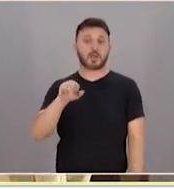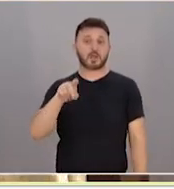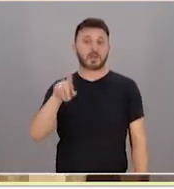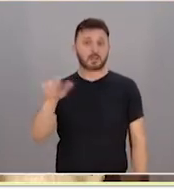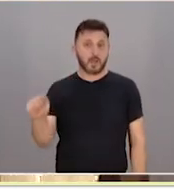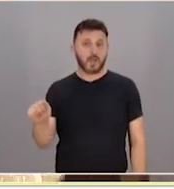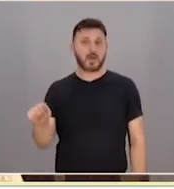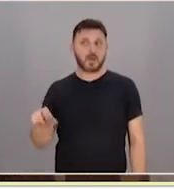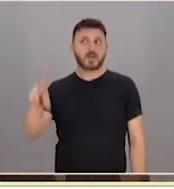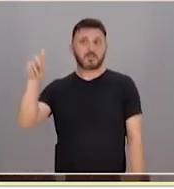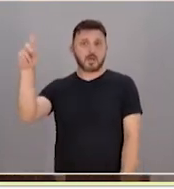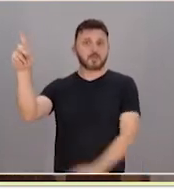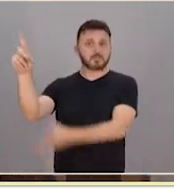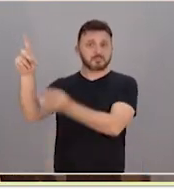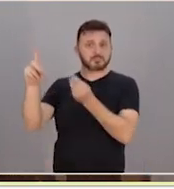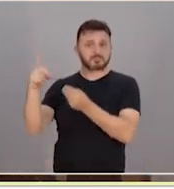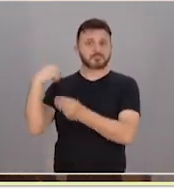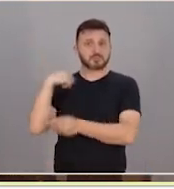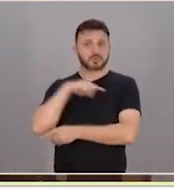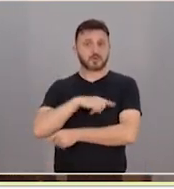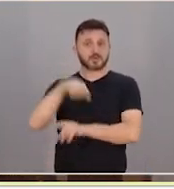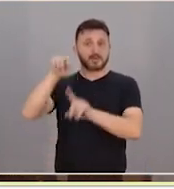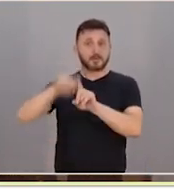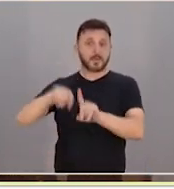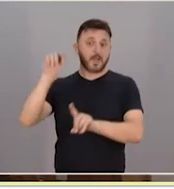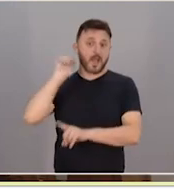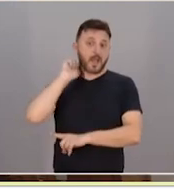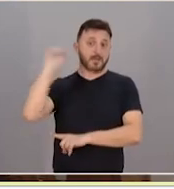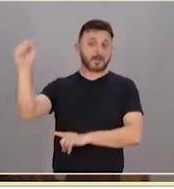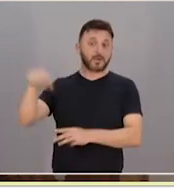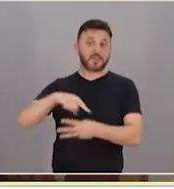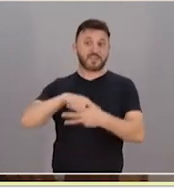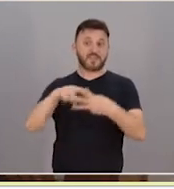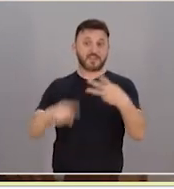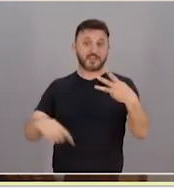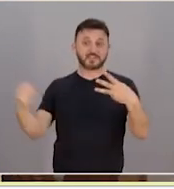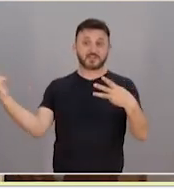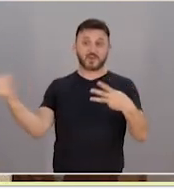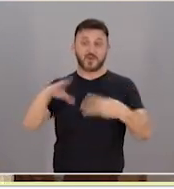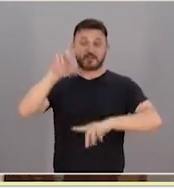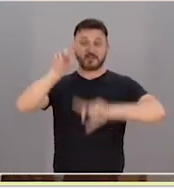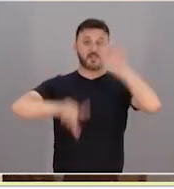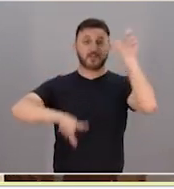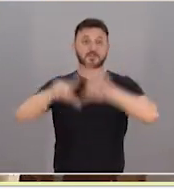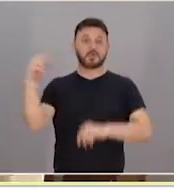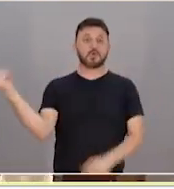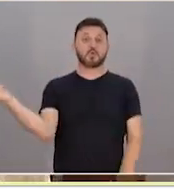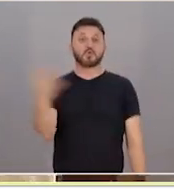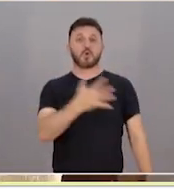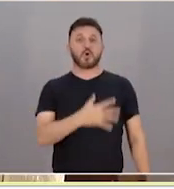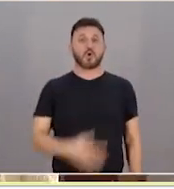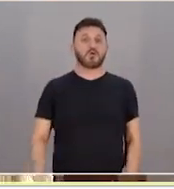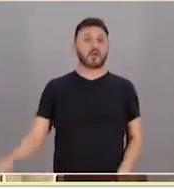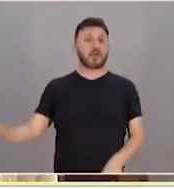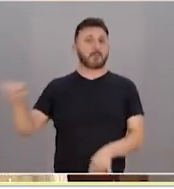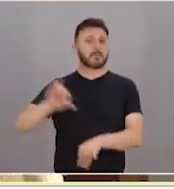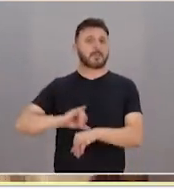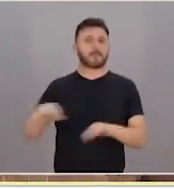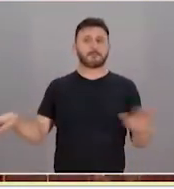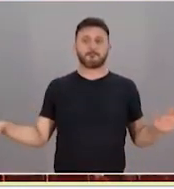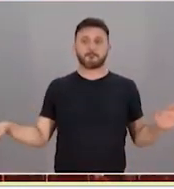Deus nos deu, em pleno mês de abril, 3 RTVs em